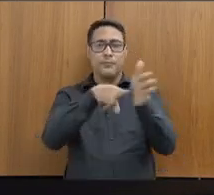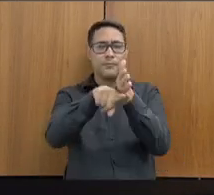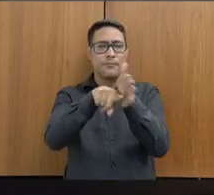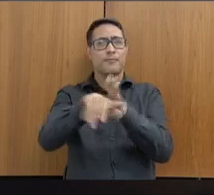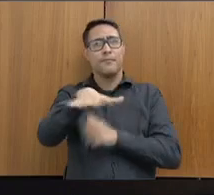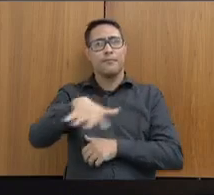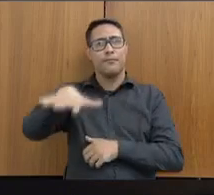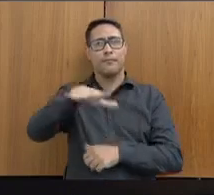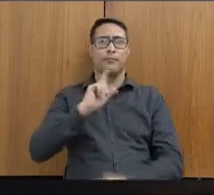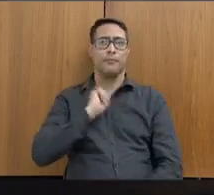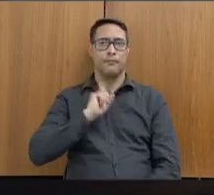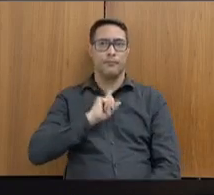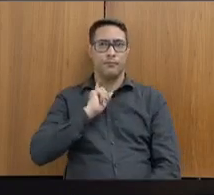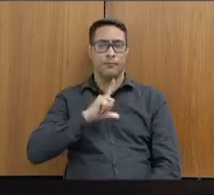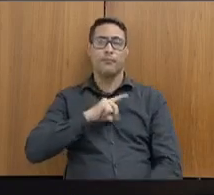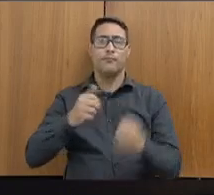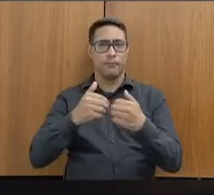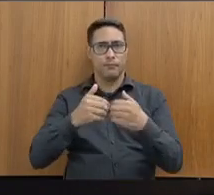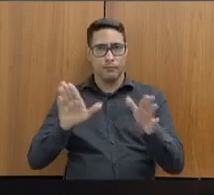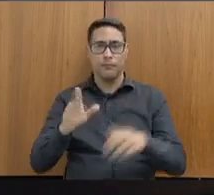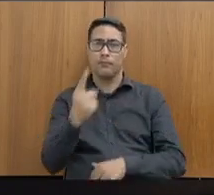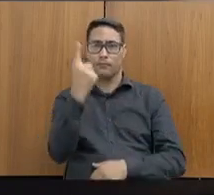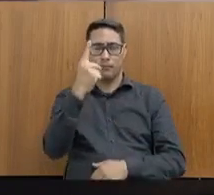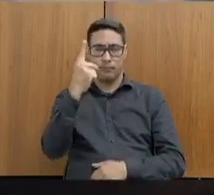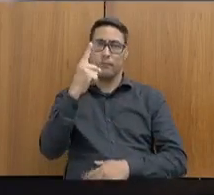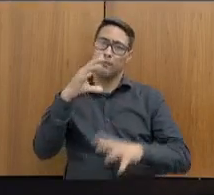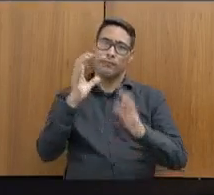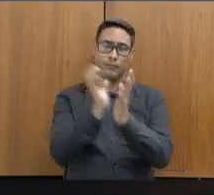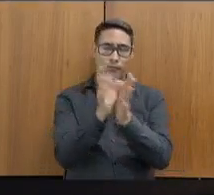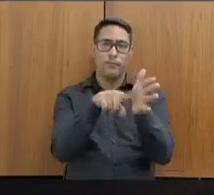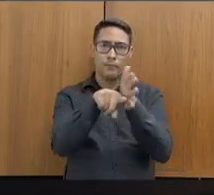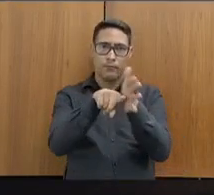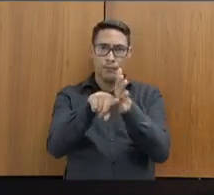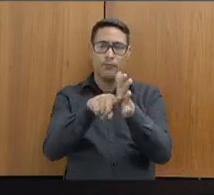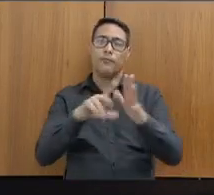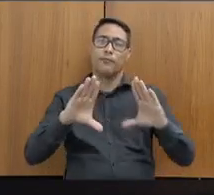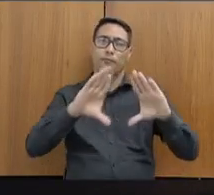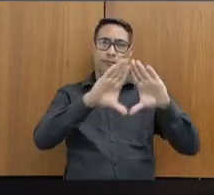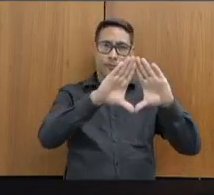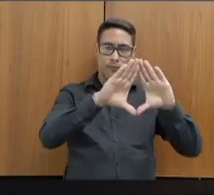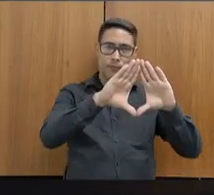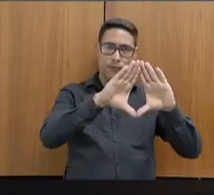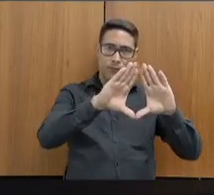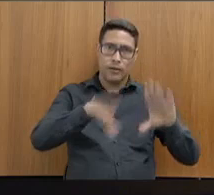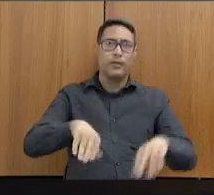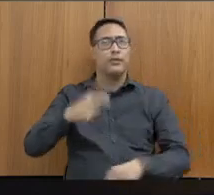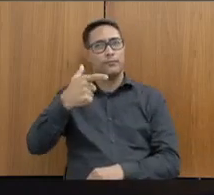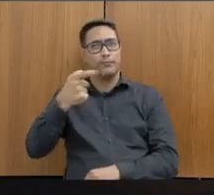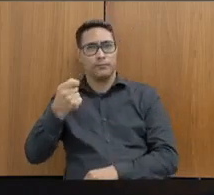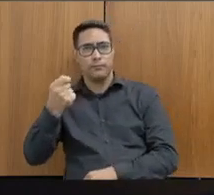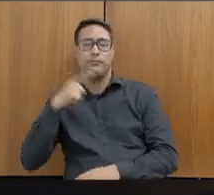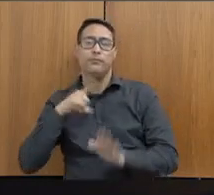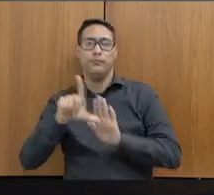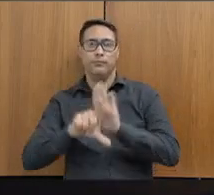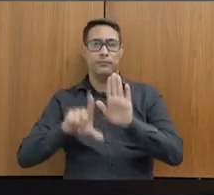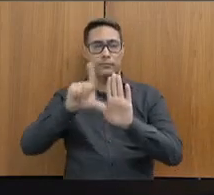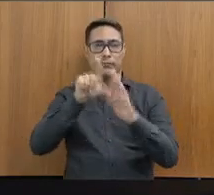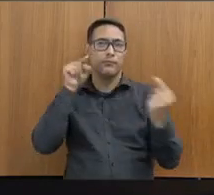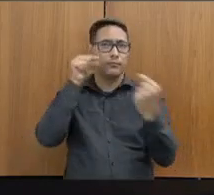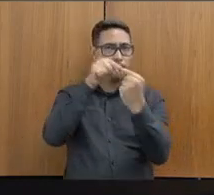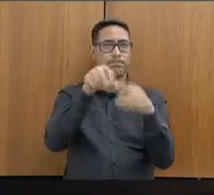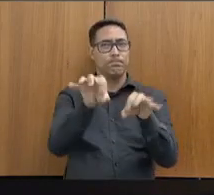Parlamento Mineiro, iniciamos o primeiro ciclo do Assembleia Fiscaliza e Prestação de Contas da vigésima legislatura, processo no qual